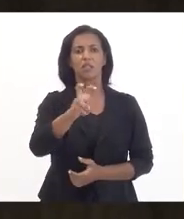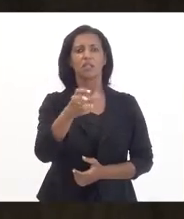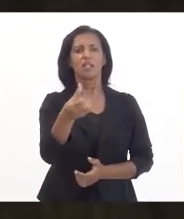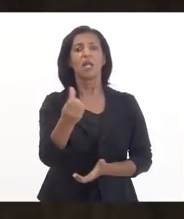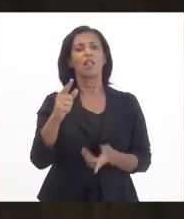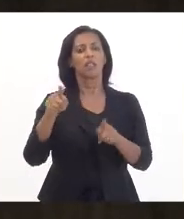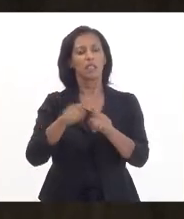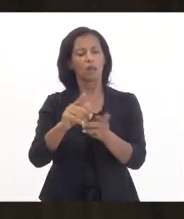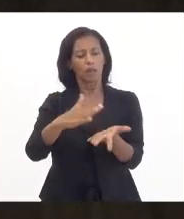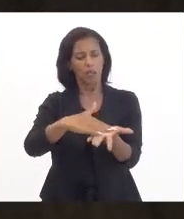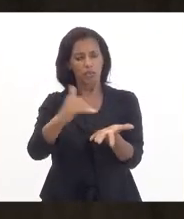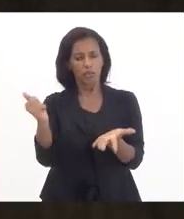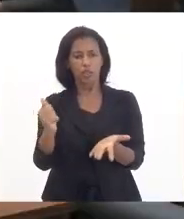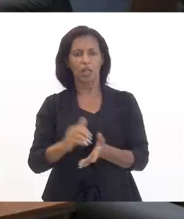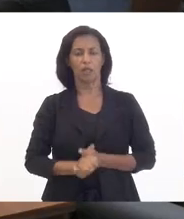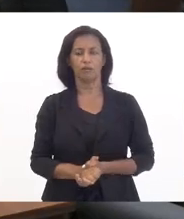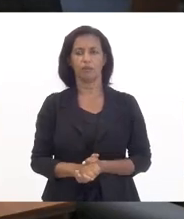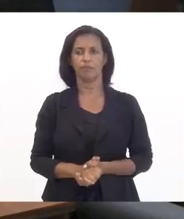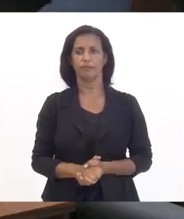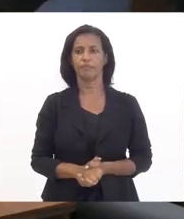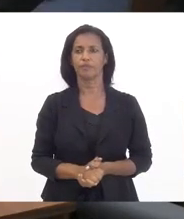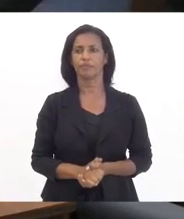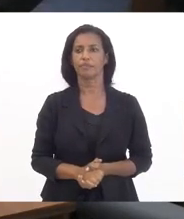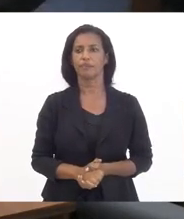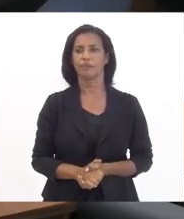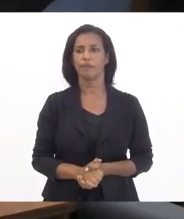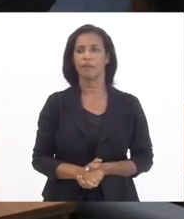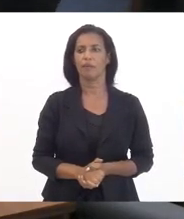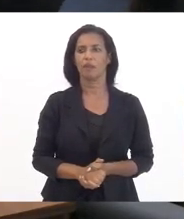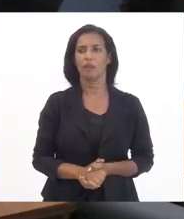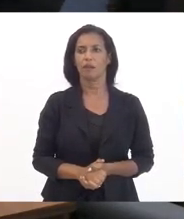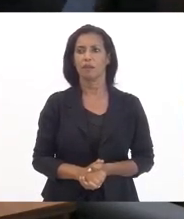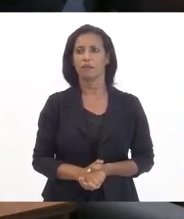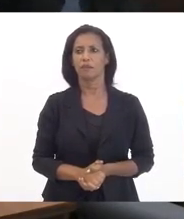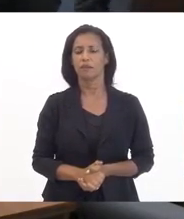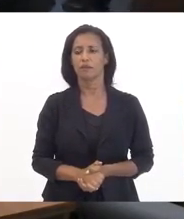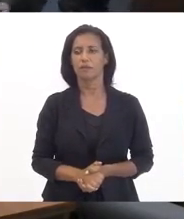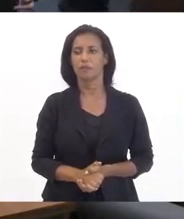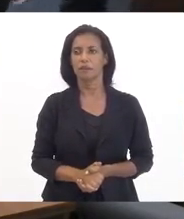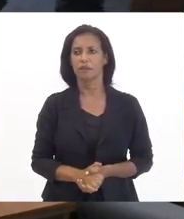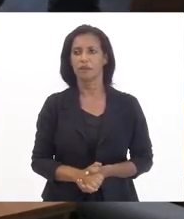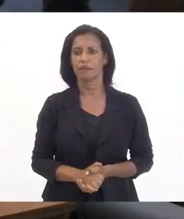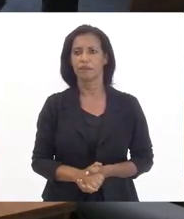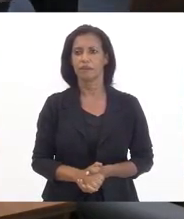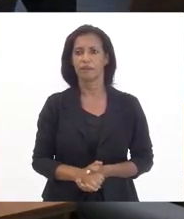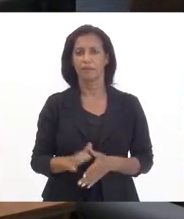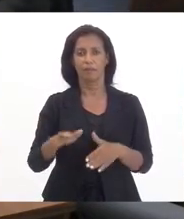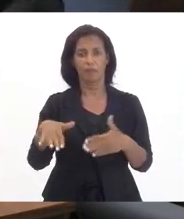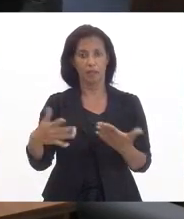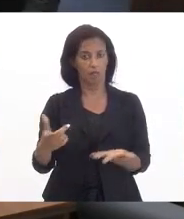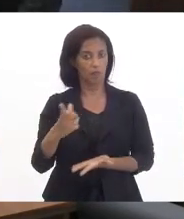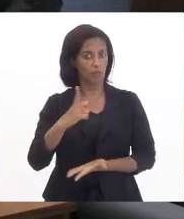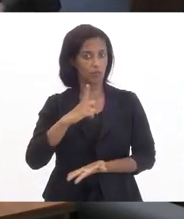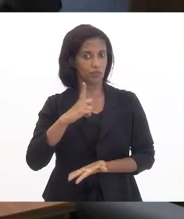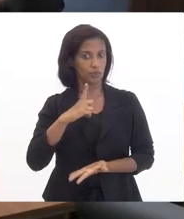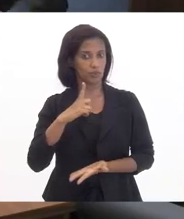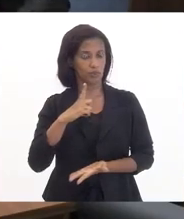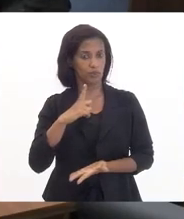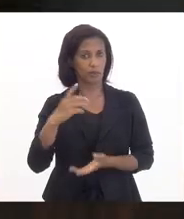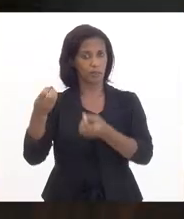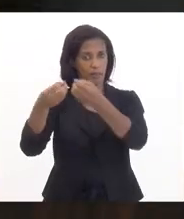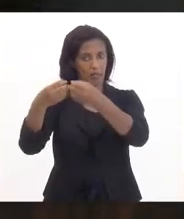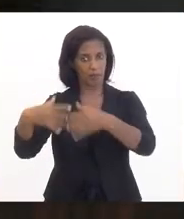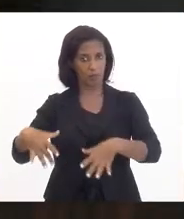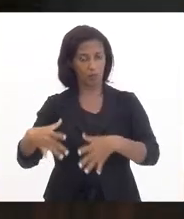também retirado. Veto total aposto ao projeto de lei 4221. Então, teremos pela